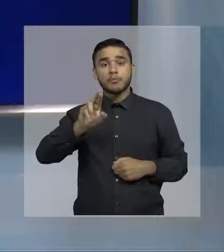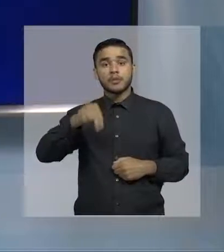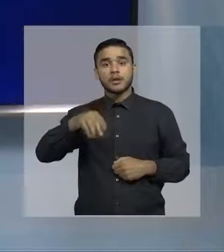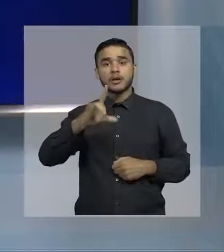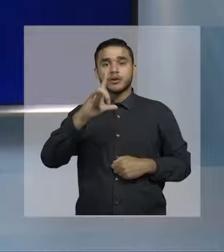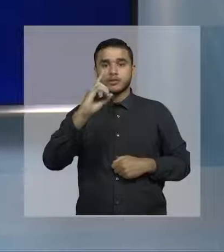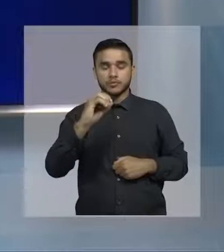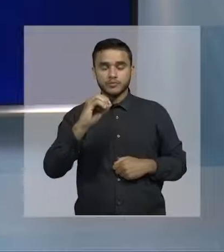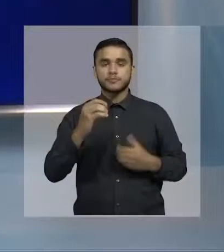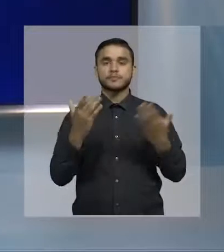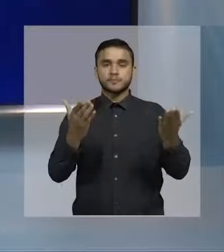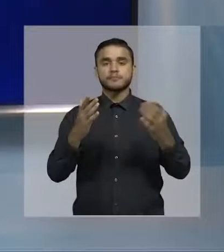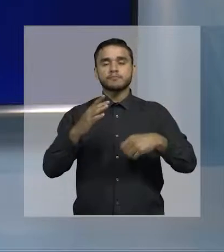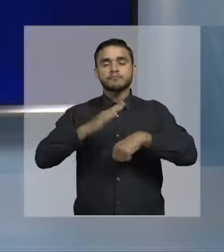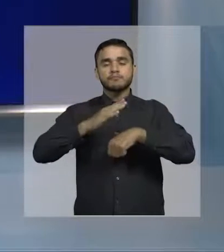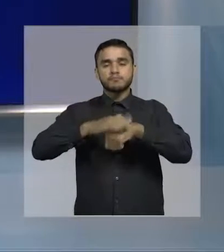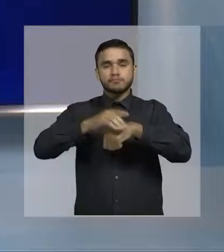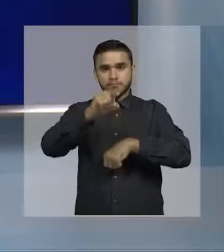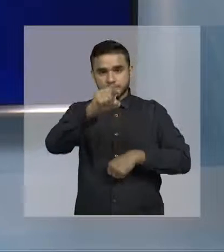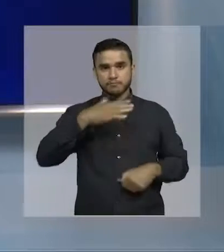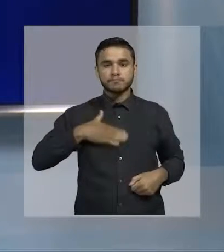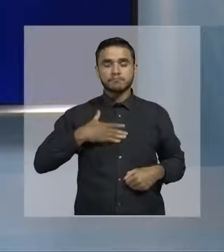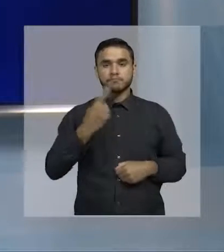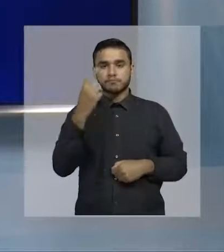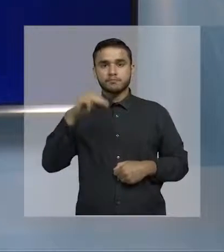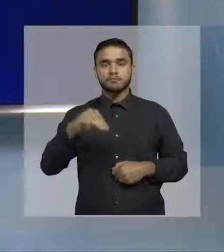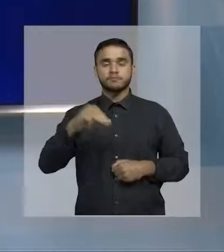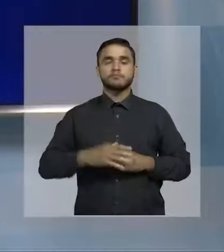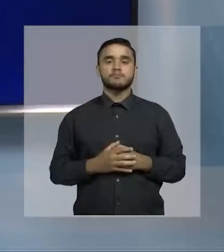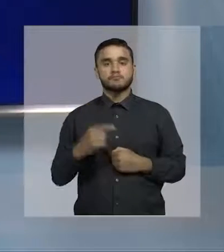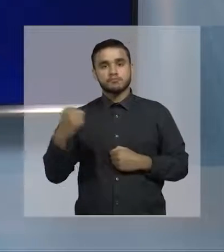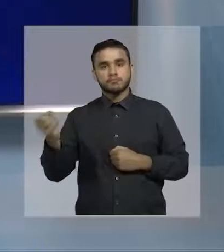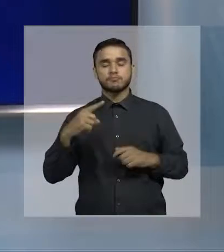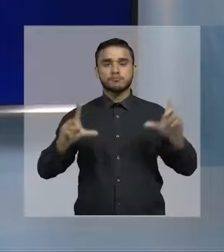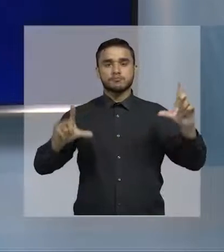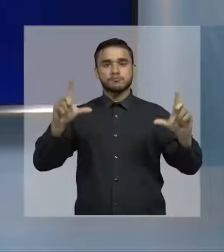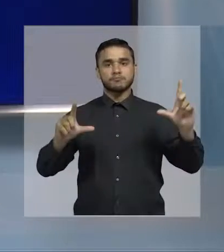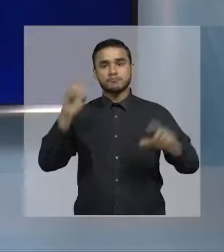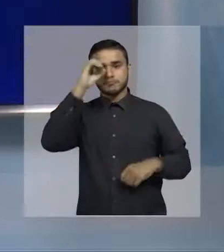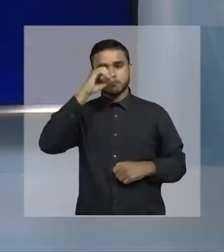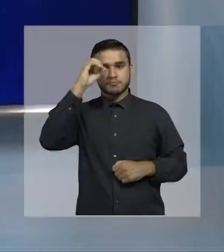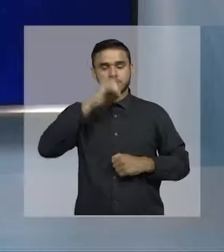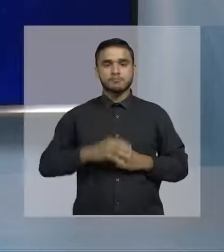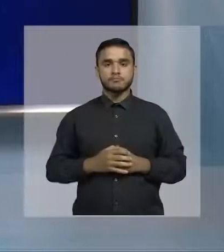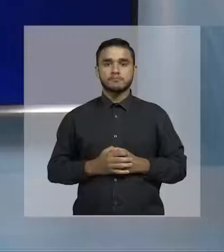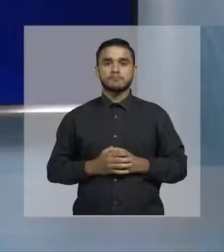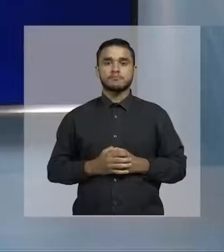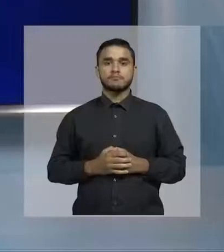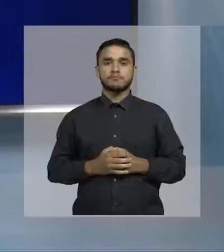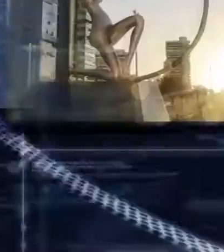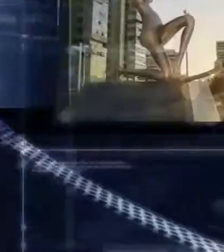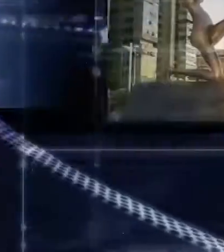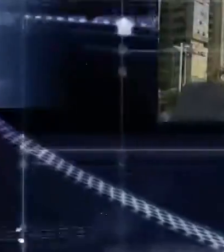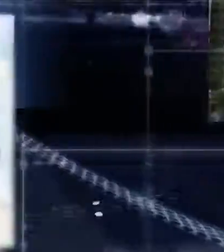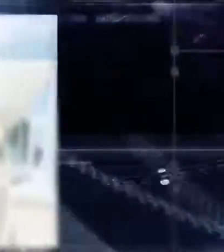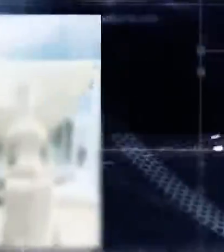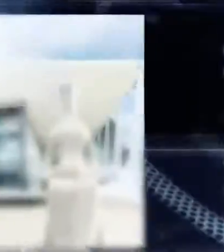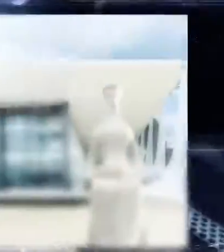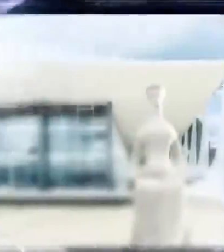Santos, peço a você, assinante, apenas um minuto para um rápido intervalo e já voltamos com Observatório.